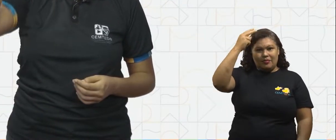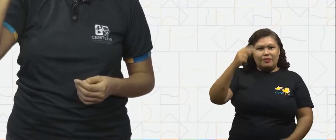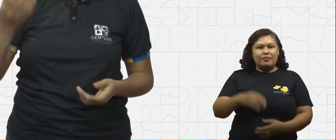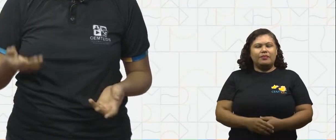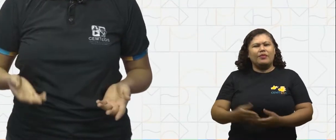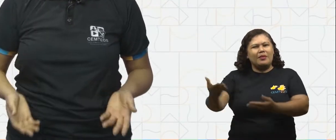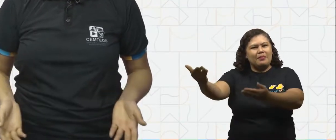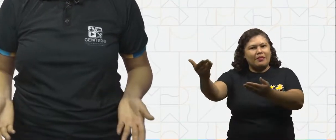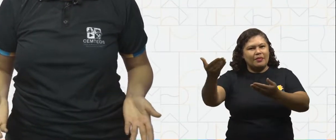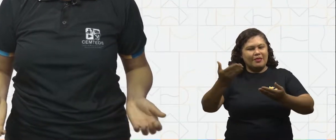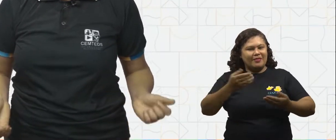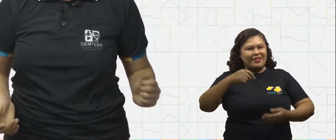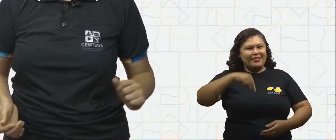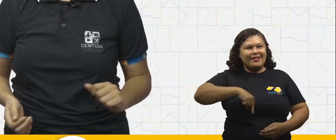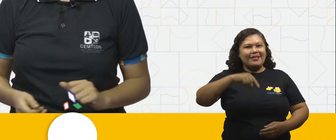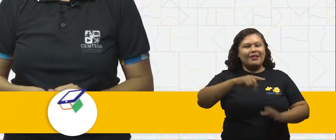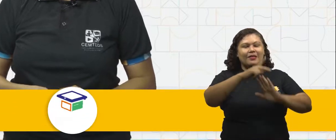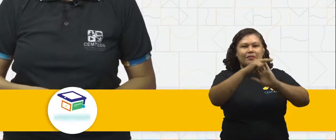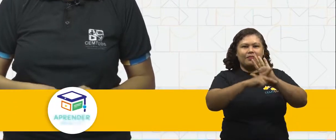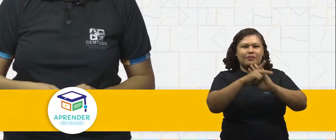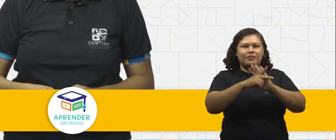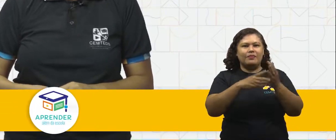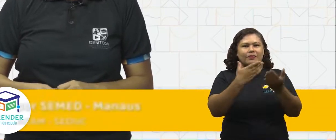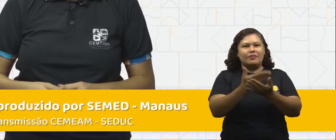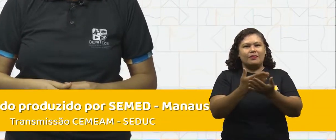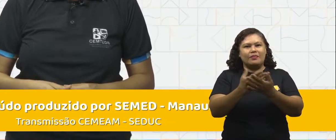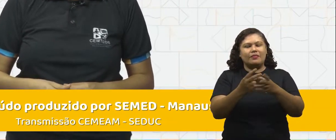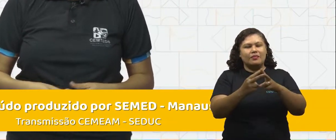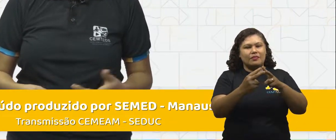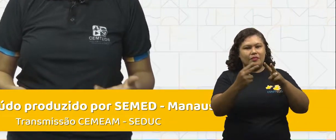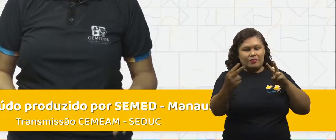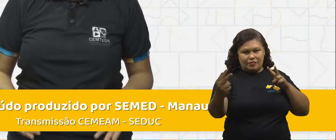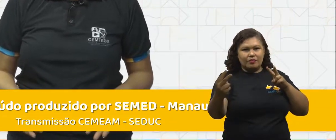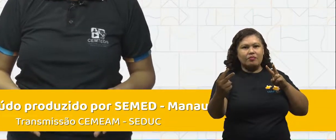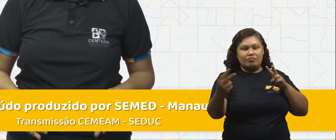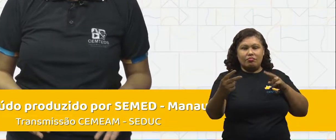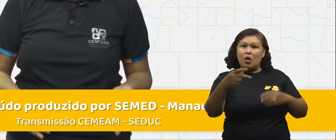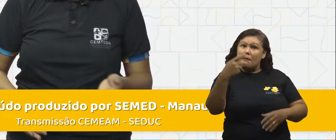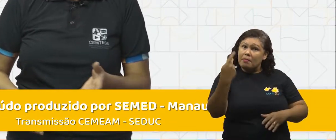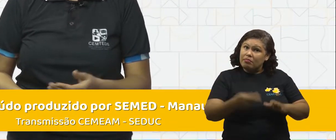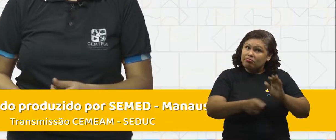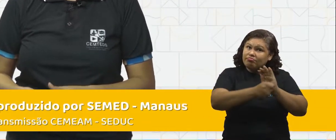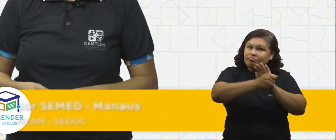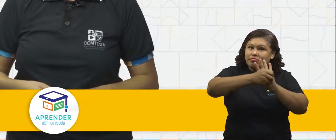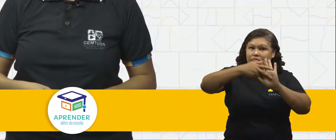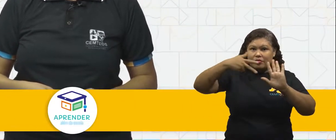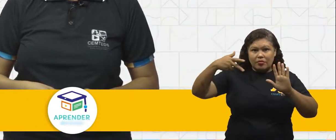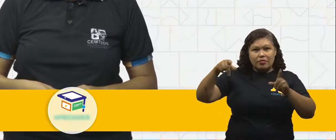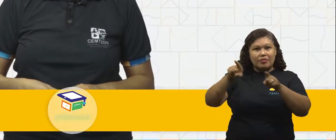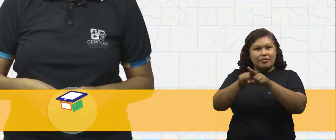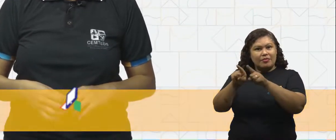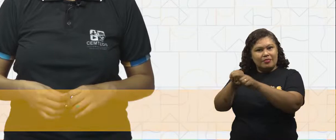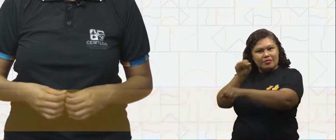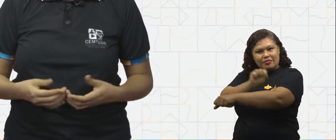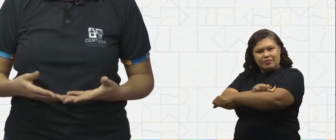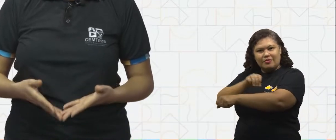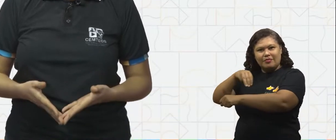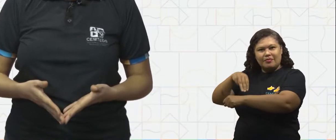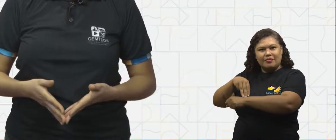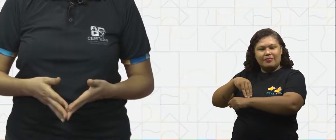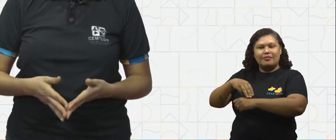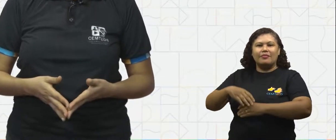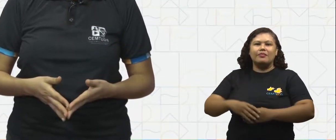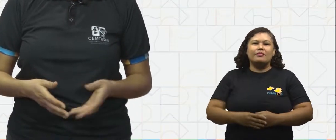esse. Bem-vindo ao projeto Aprender Além da Escola, do Centro de Mídias e Tecnologias Educacionais